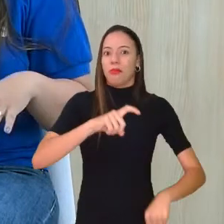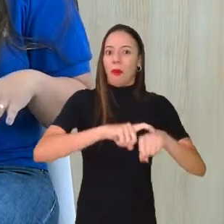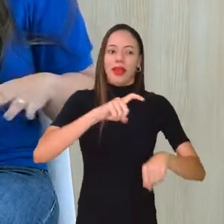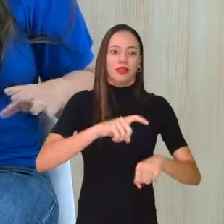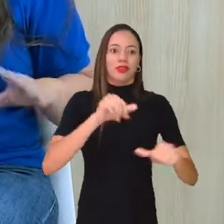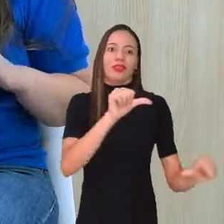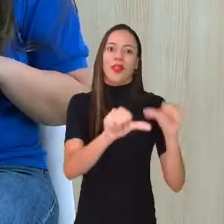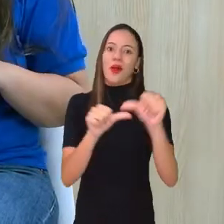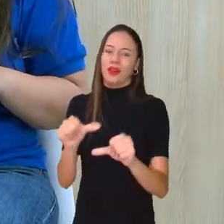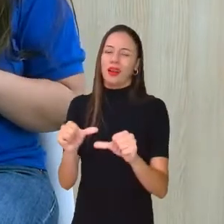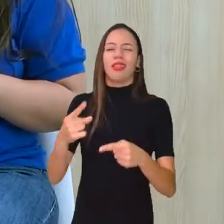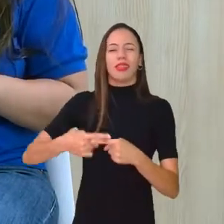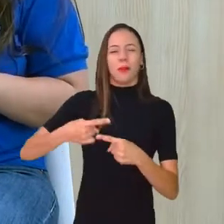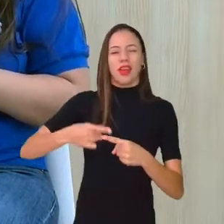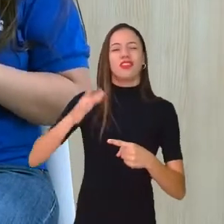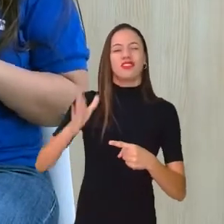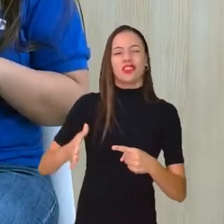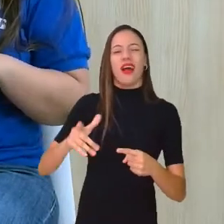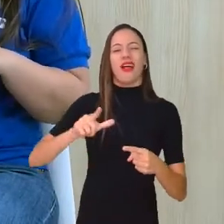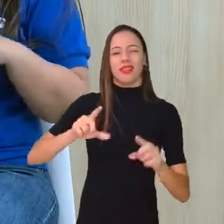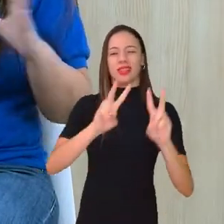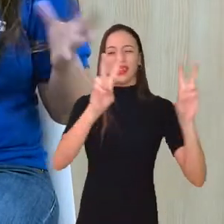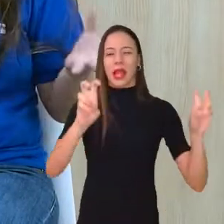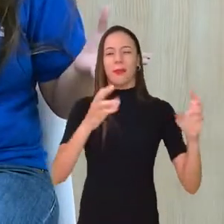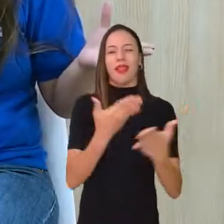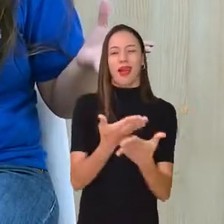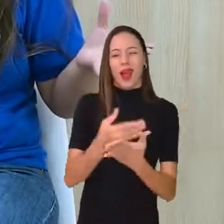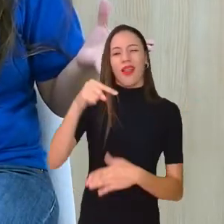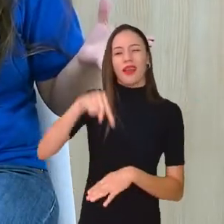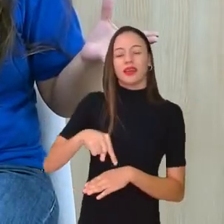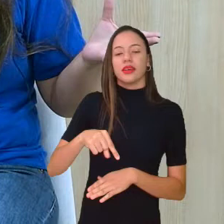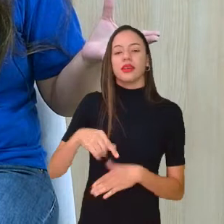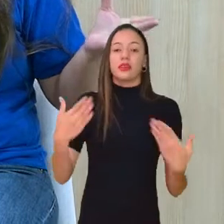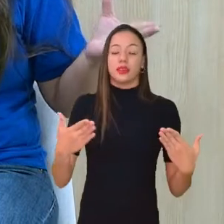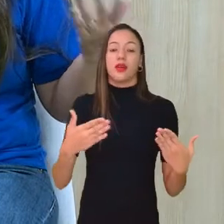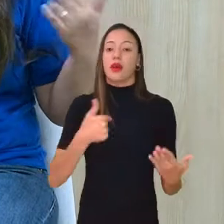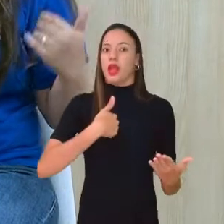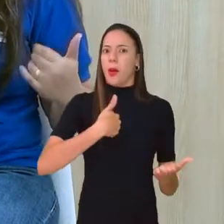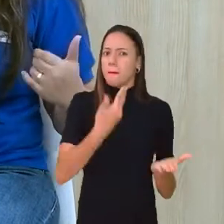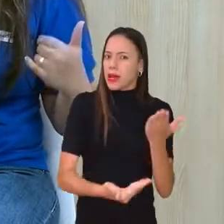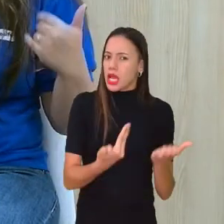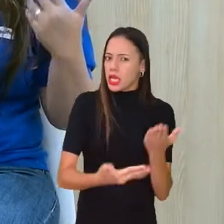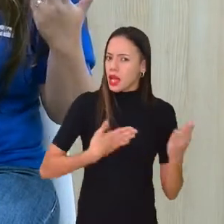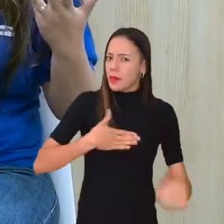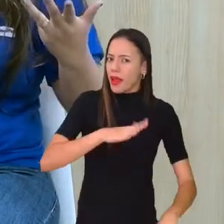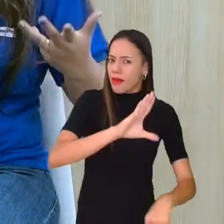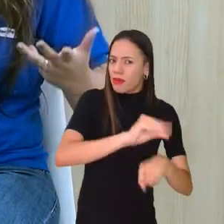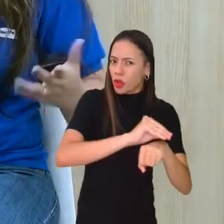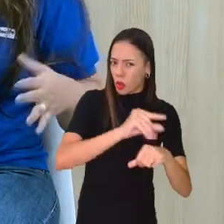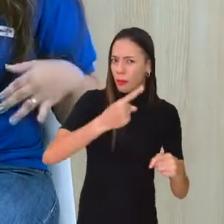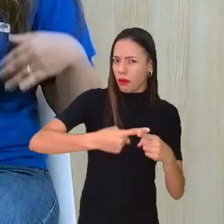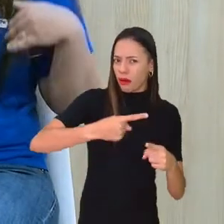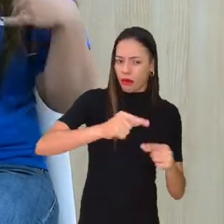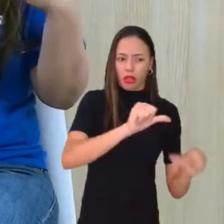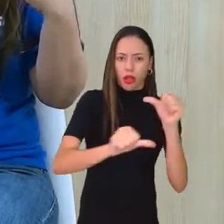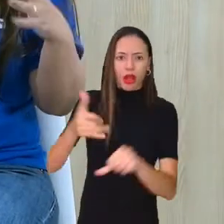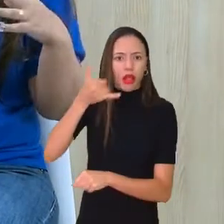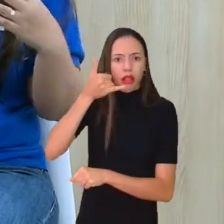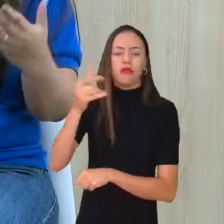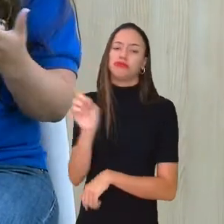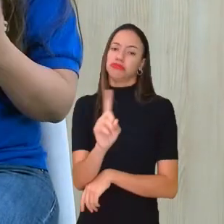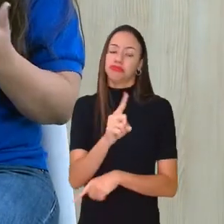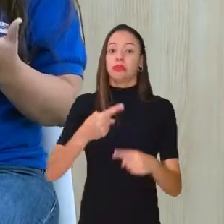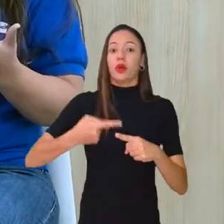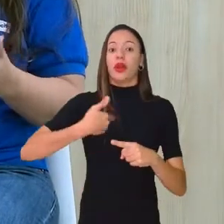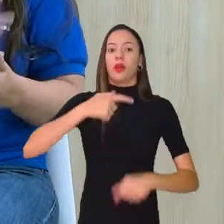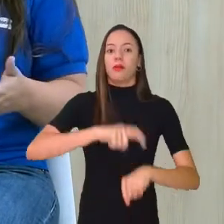gente foi até tema da nossa aula. Isso. E minhas fotos, perdi minhas fotos? Não, porque o meu celular, quando eu estou tirando a foto, assim